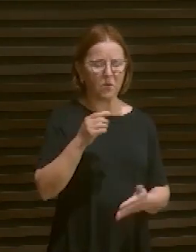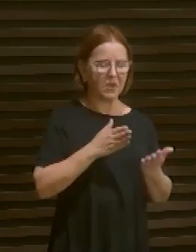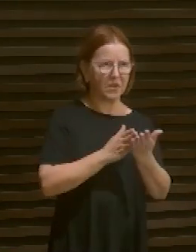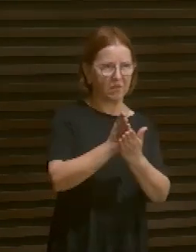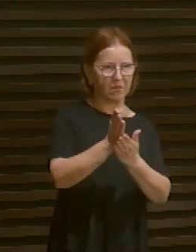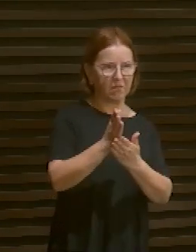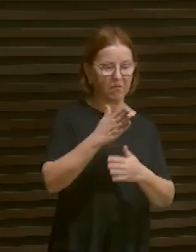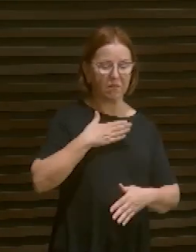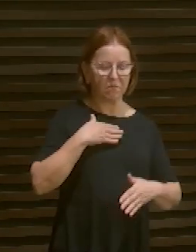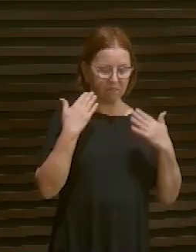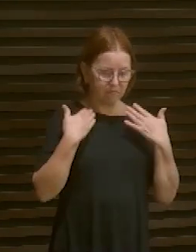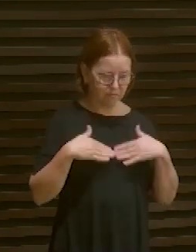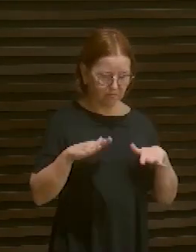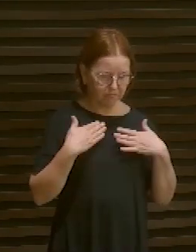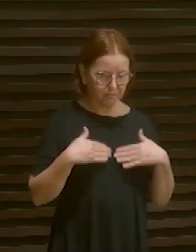no meu descanso.